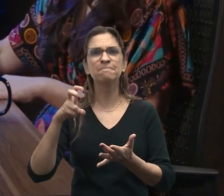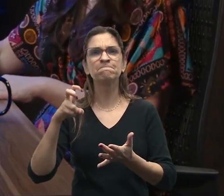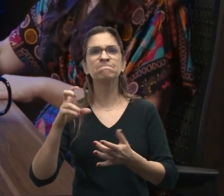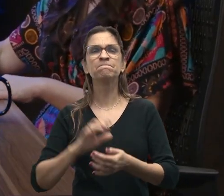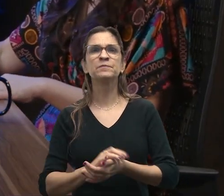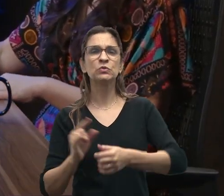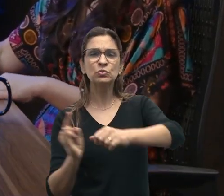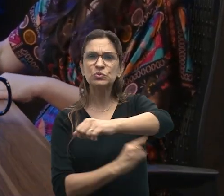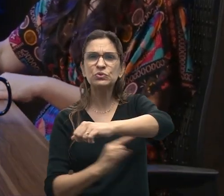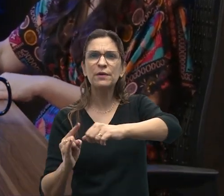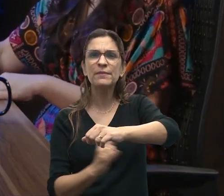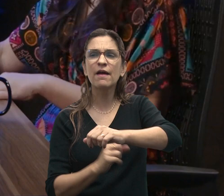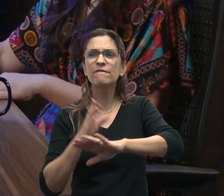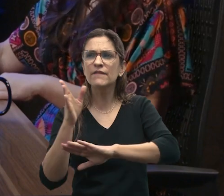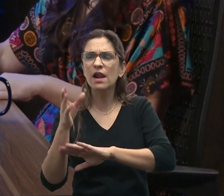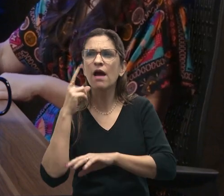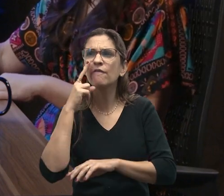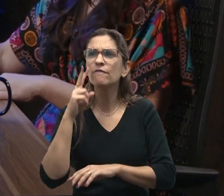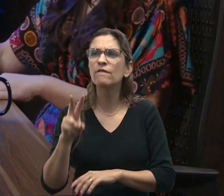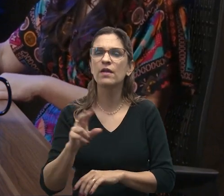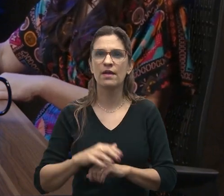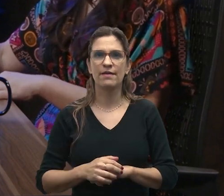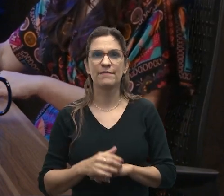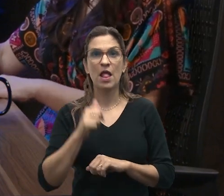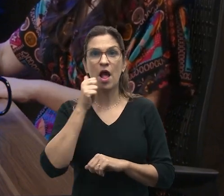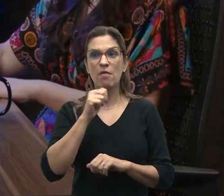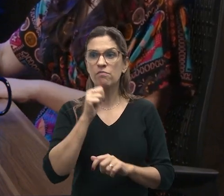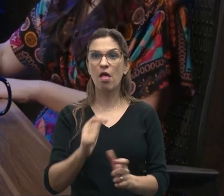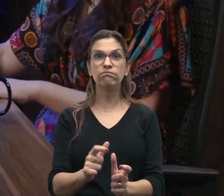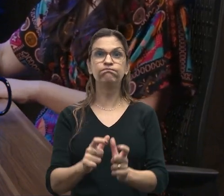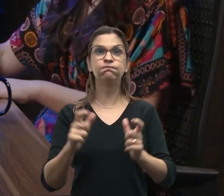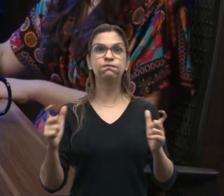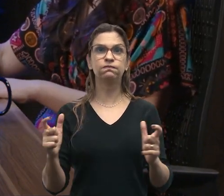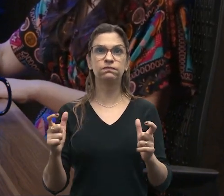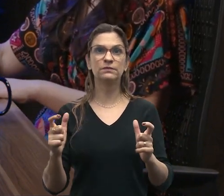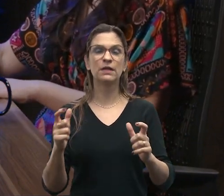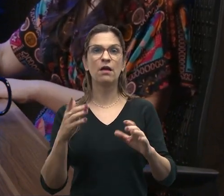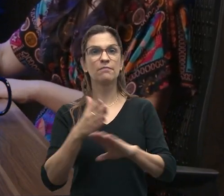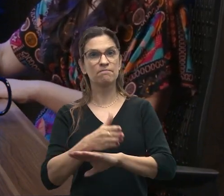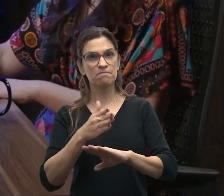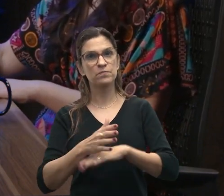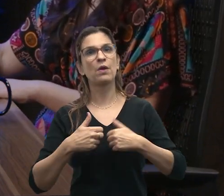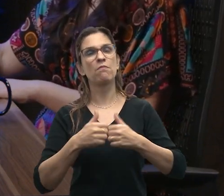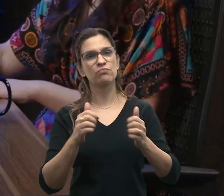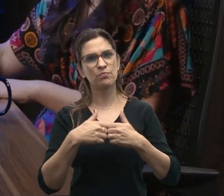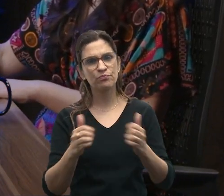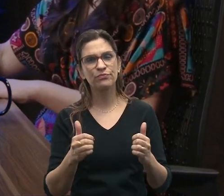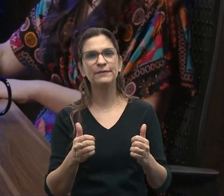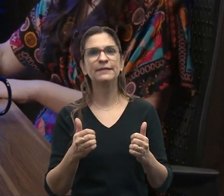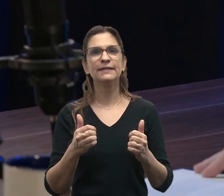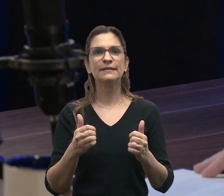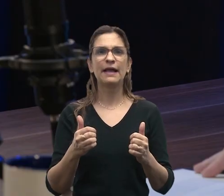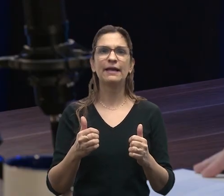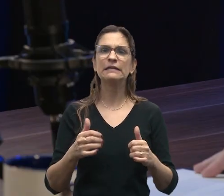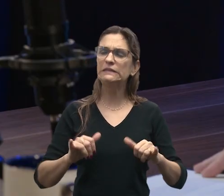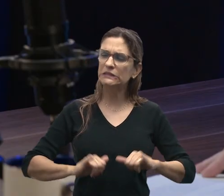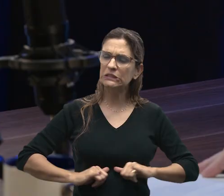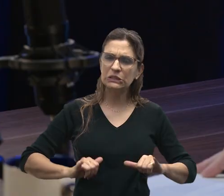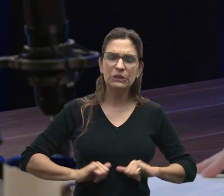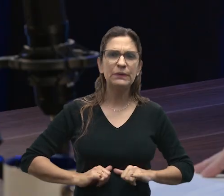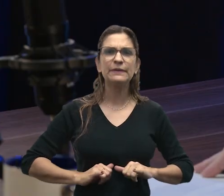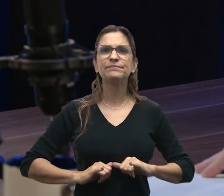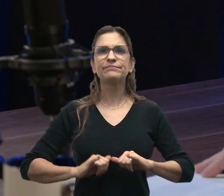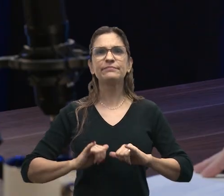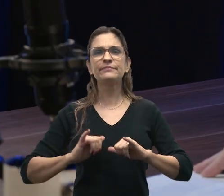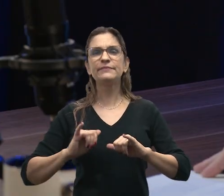lá nos terminais, quem é que estão lá? São as mulheres, e as mulheres mais sofridas, que são as empregadas domésticas, as mulheres que trabalham nos